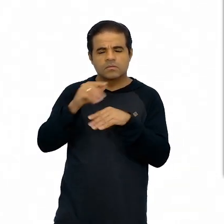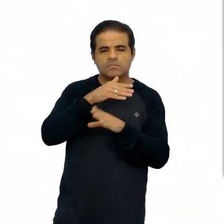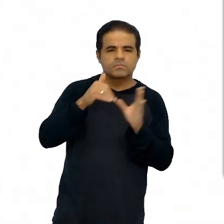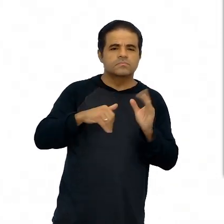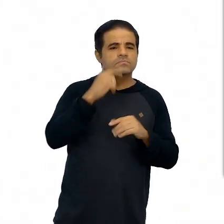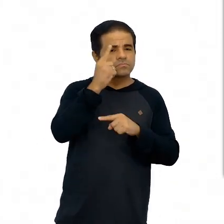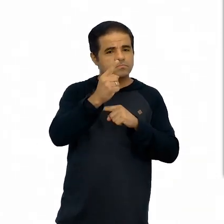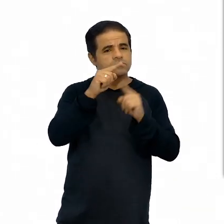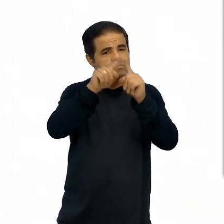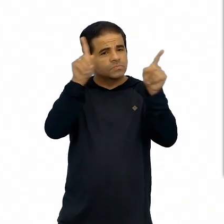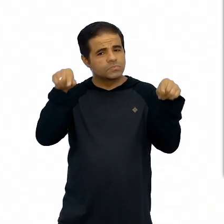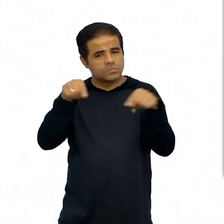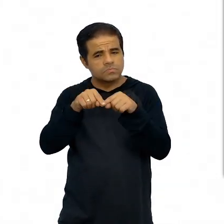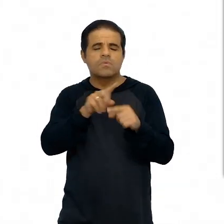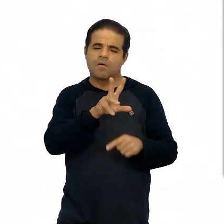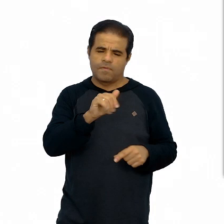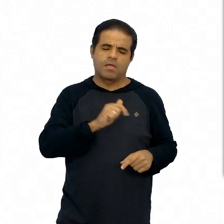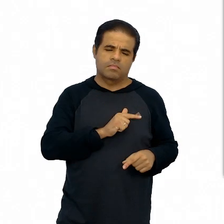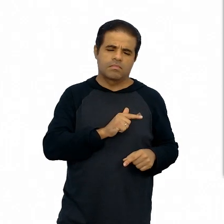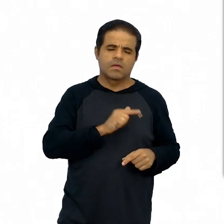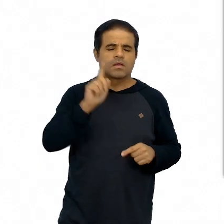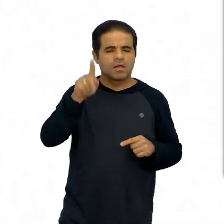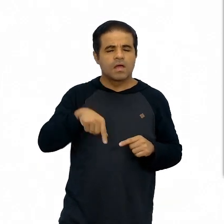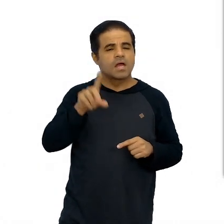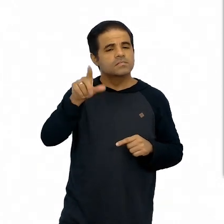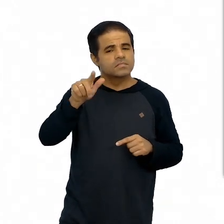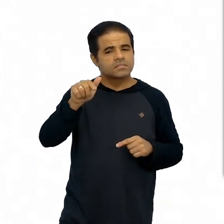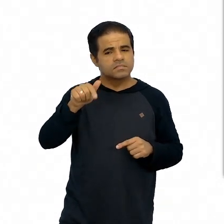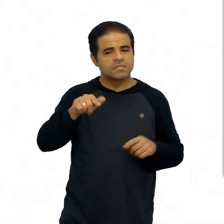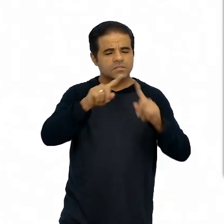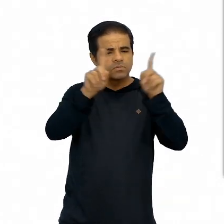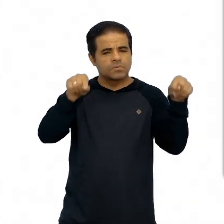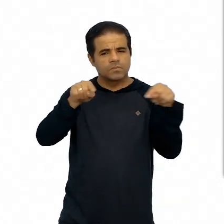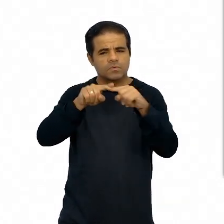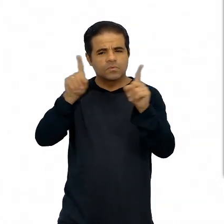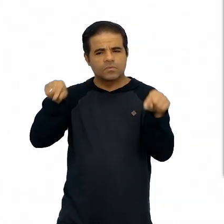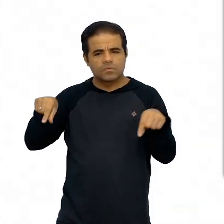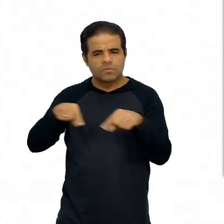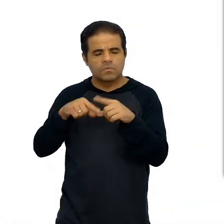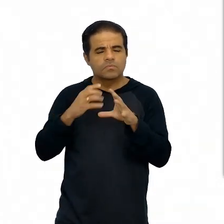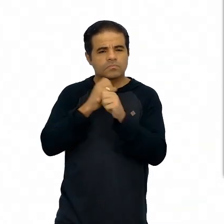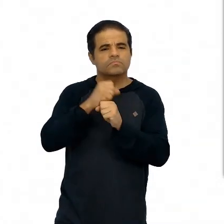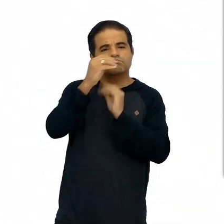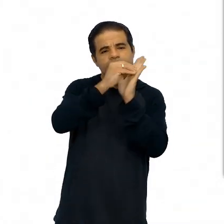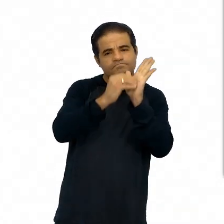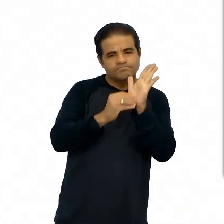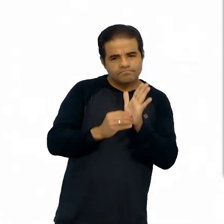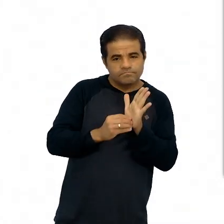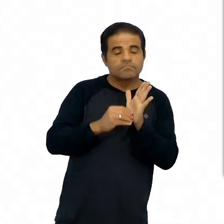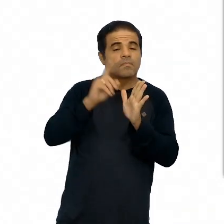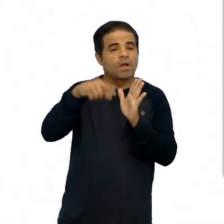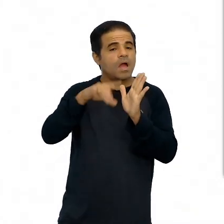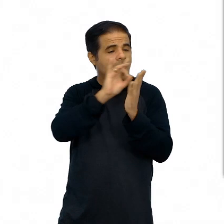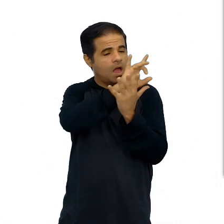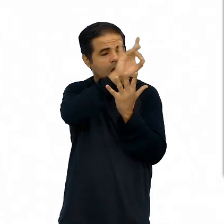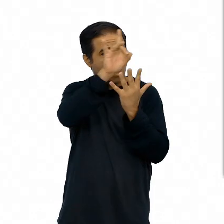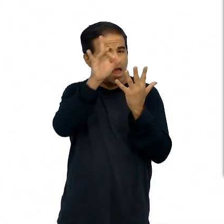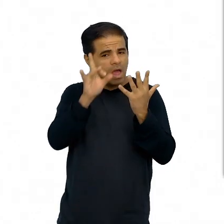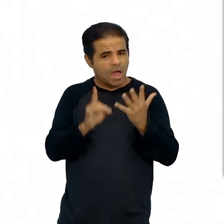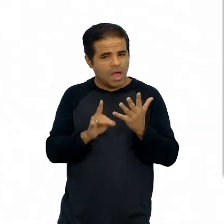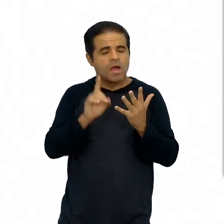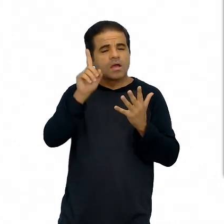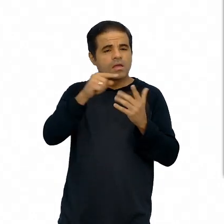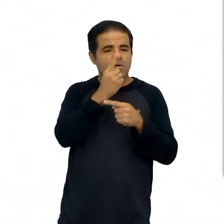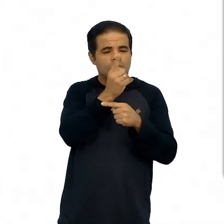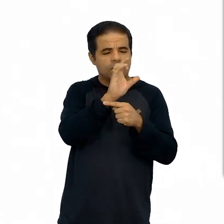1 quadradinho. Assim, teremos, né, 17 quadradinhos na figura destacada. Como cada quadradinho mede